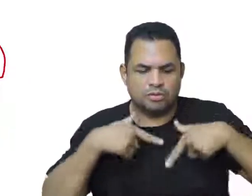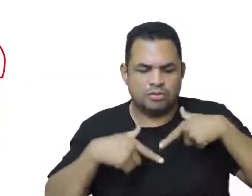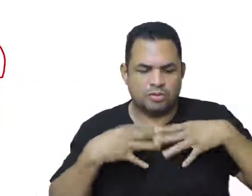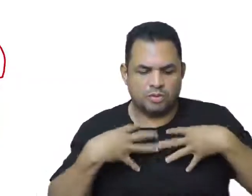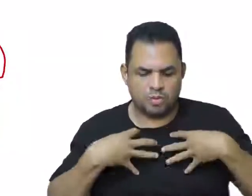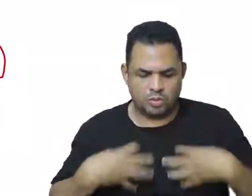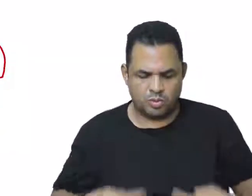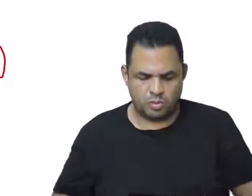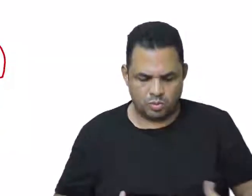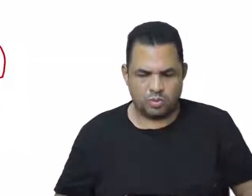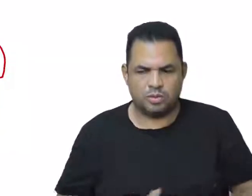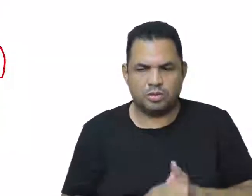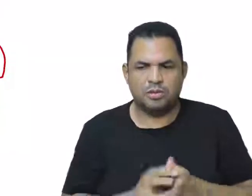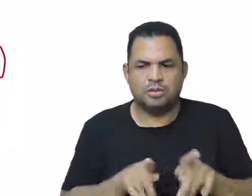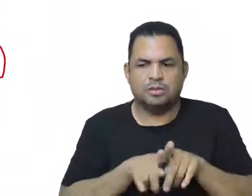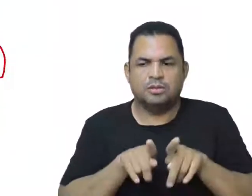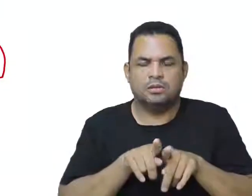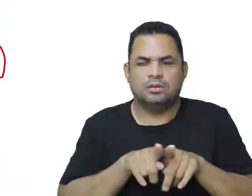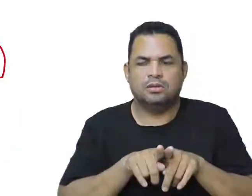inclusive até mesmo